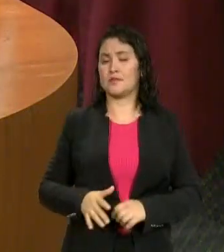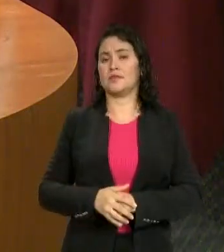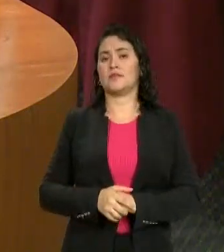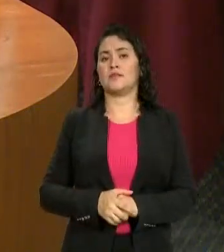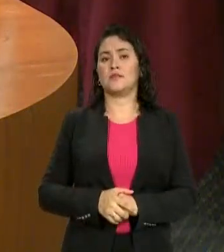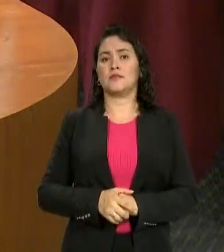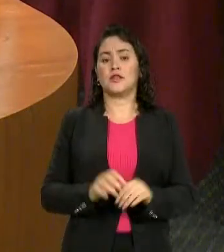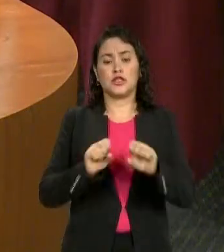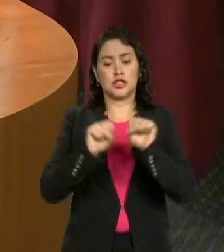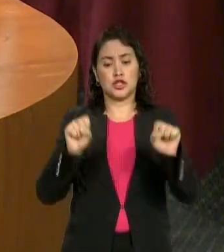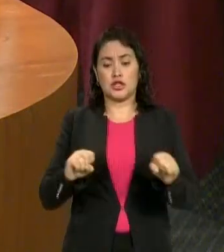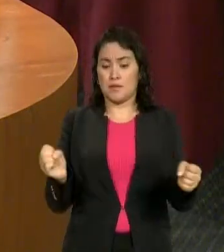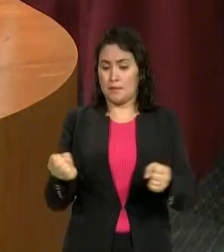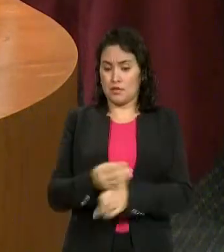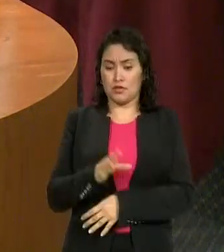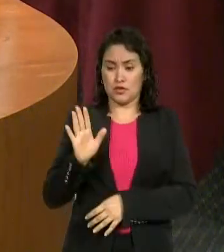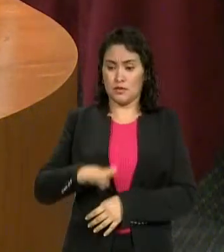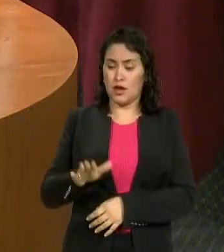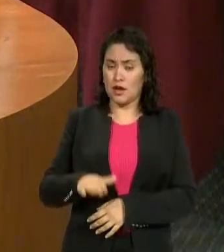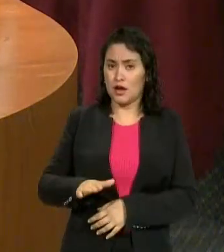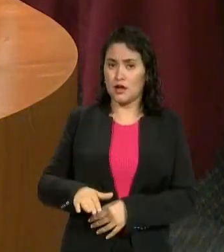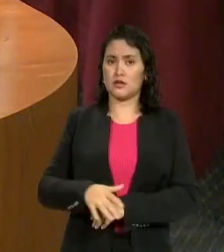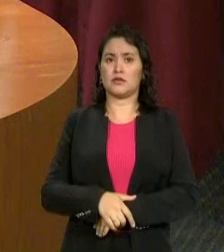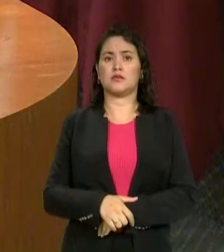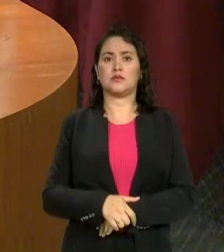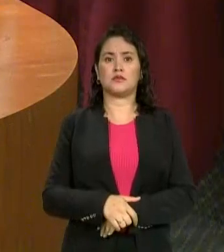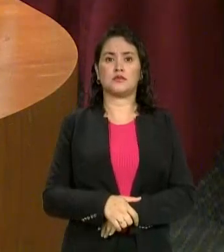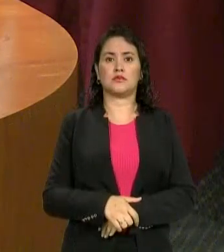colocar um quiosque, uma pessoa lá